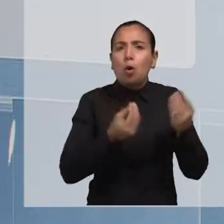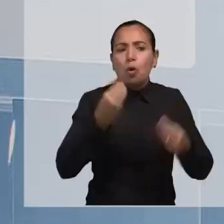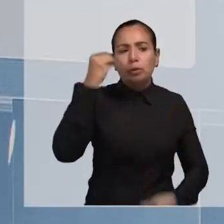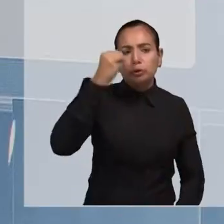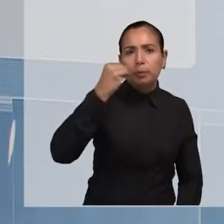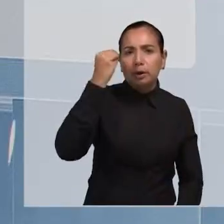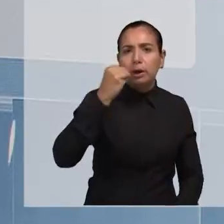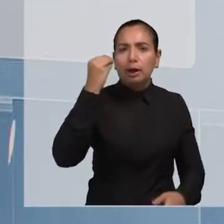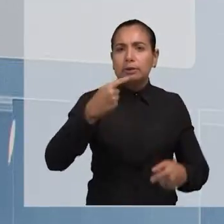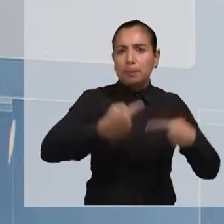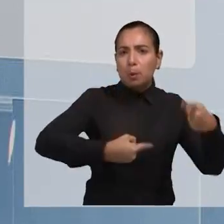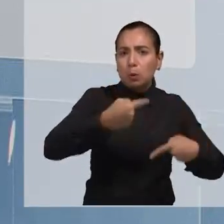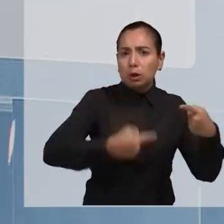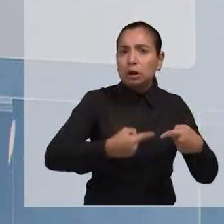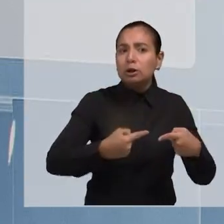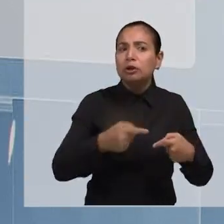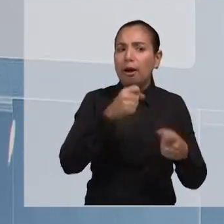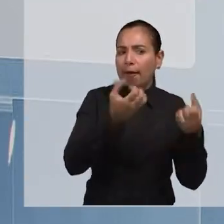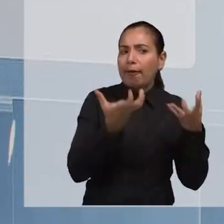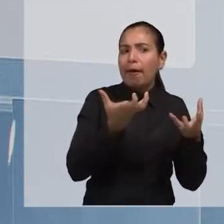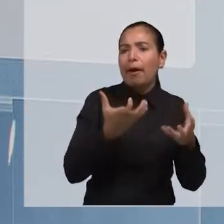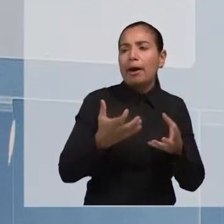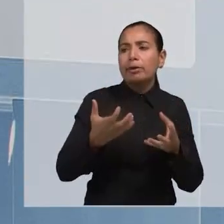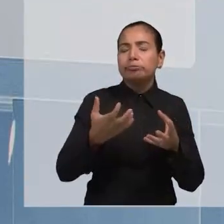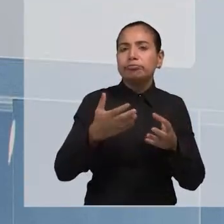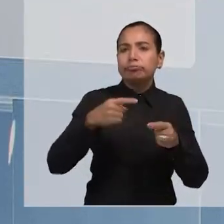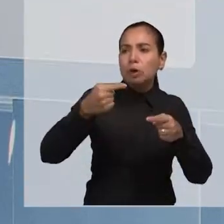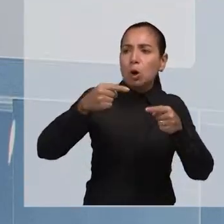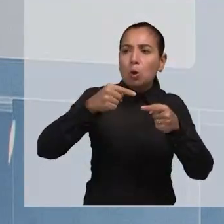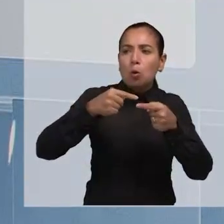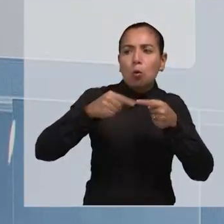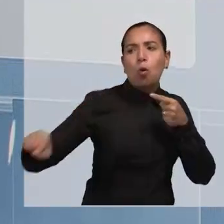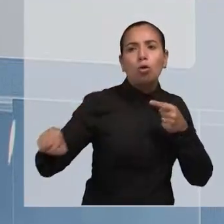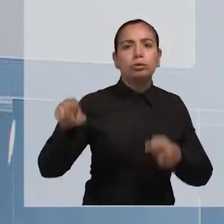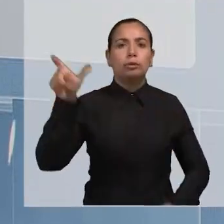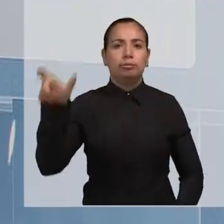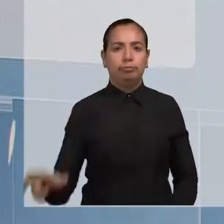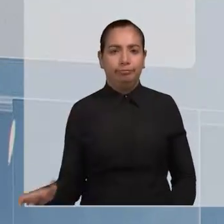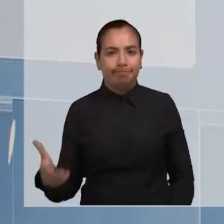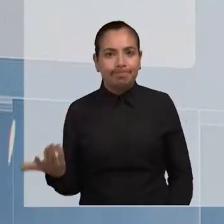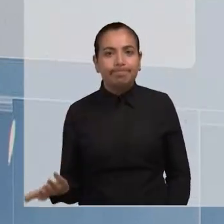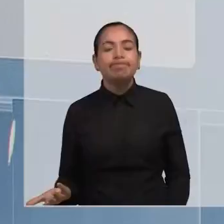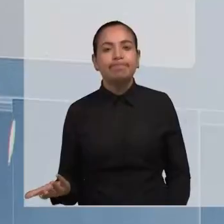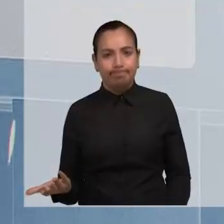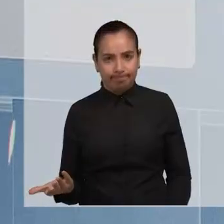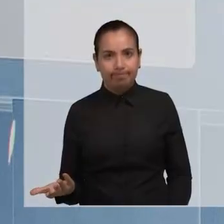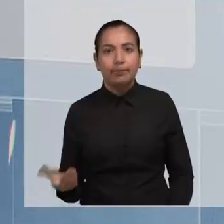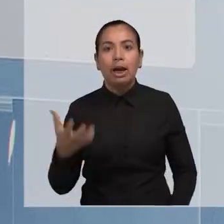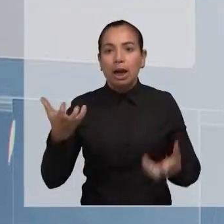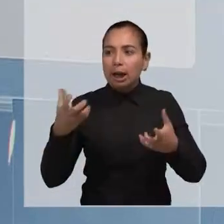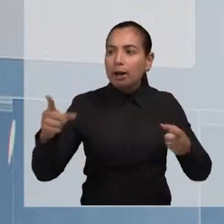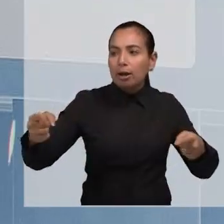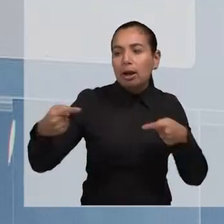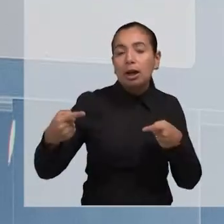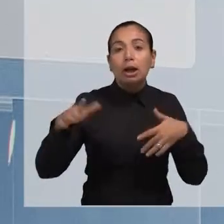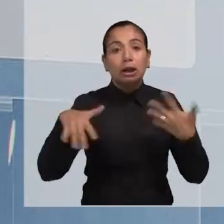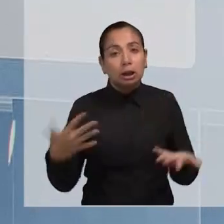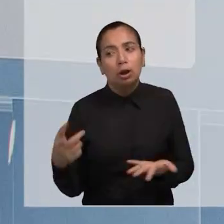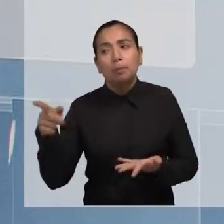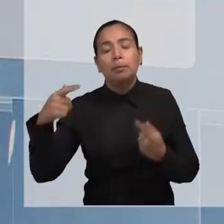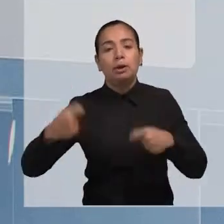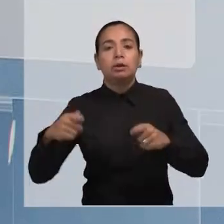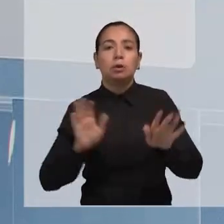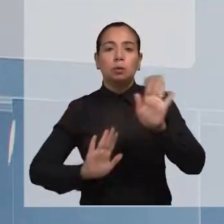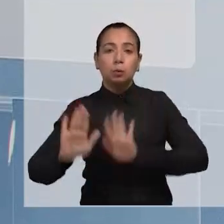declaração, agora, através do advogado, que vai levar o nome dele até o final, só vai